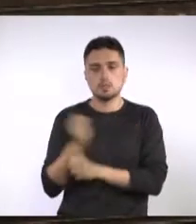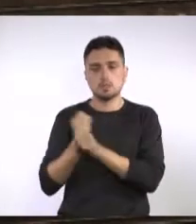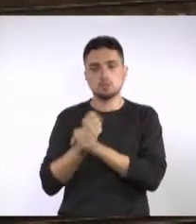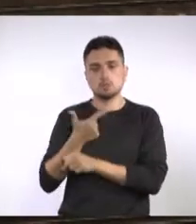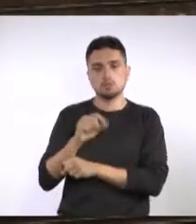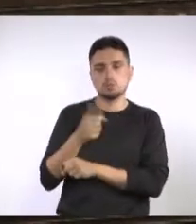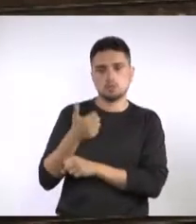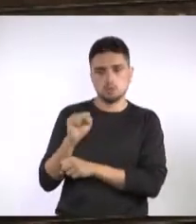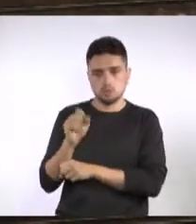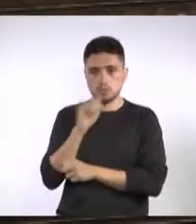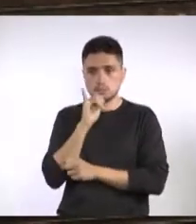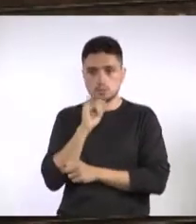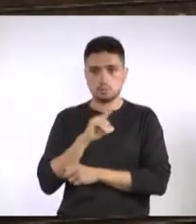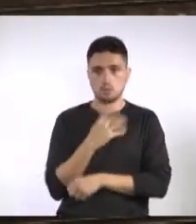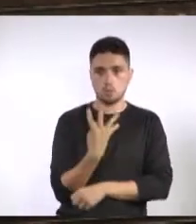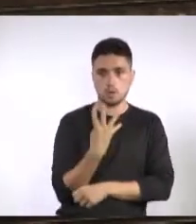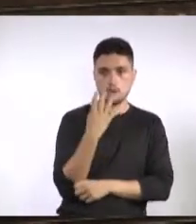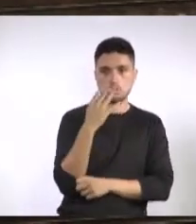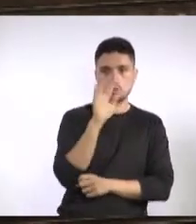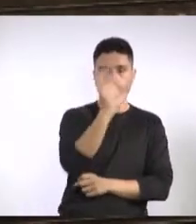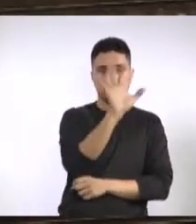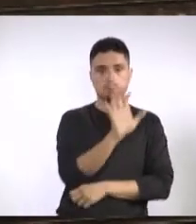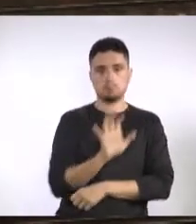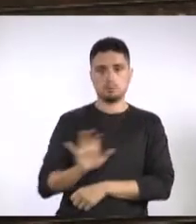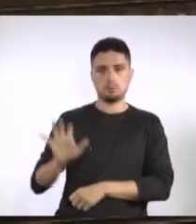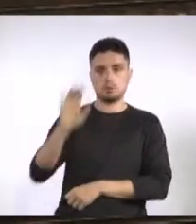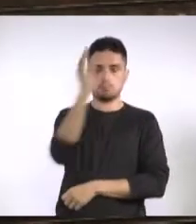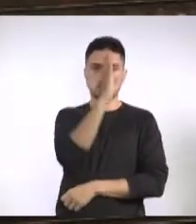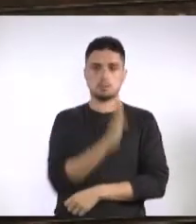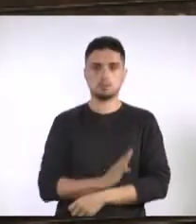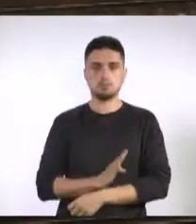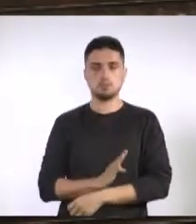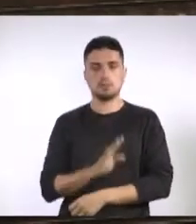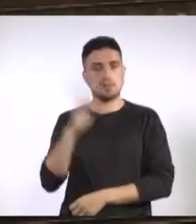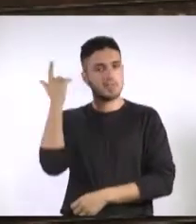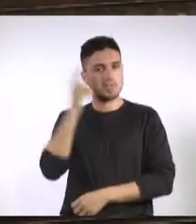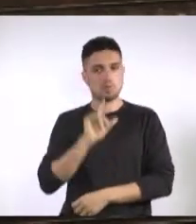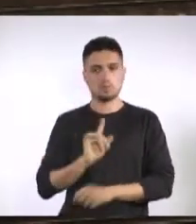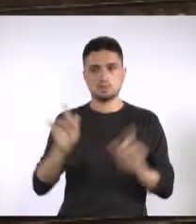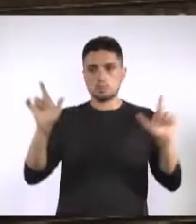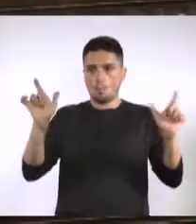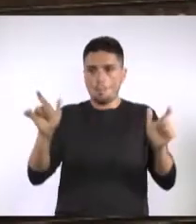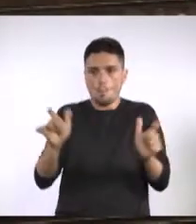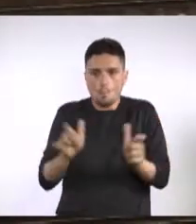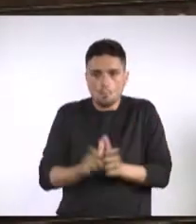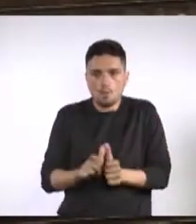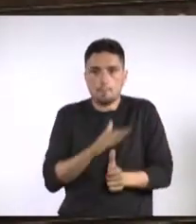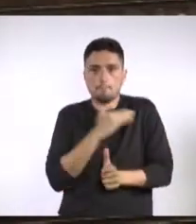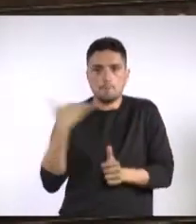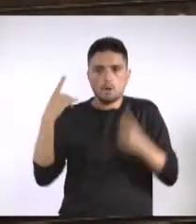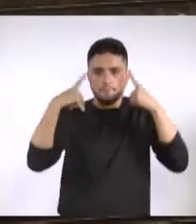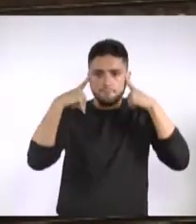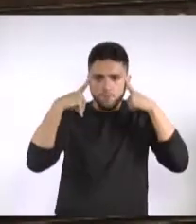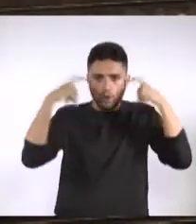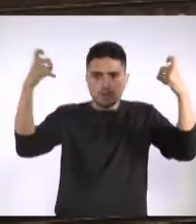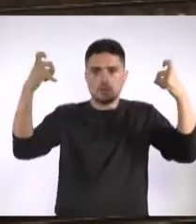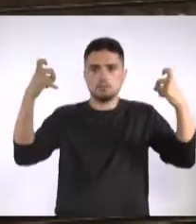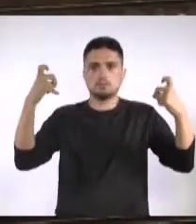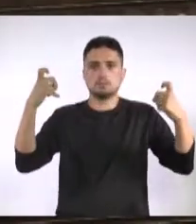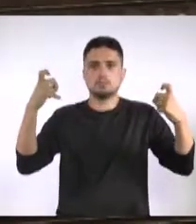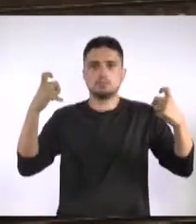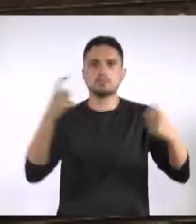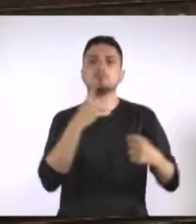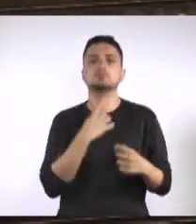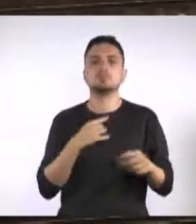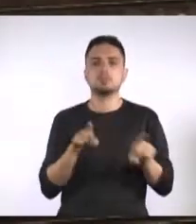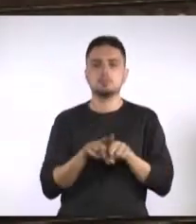exemplo, apenas 4 estados brasileiros não reduziram as mortes violentas intencionais, que foi o